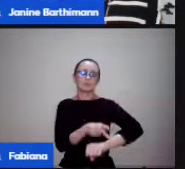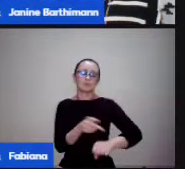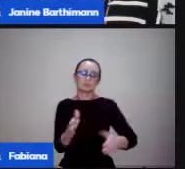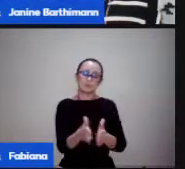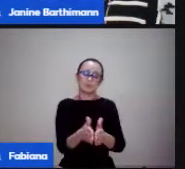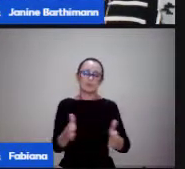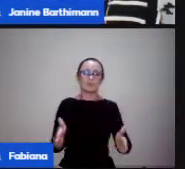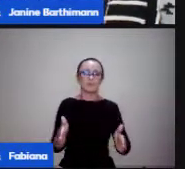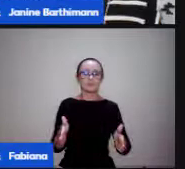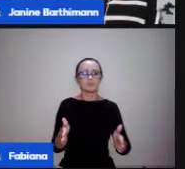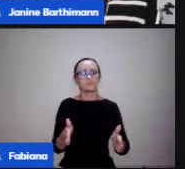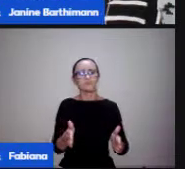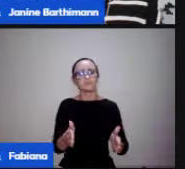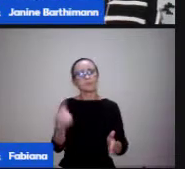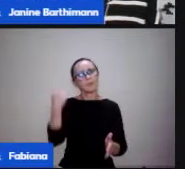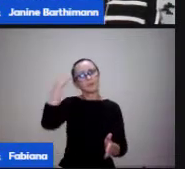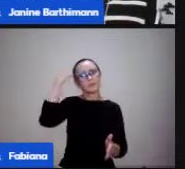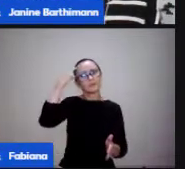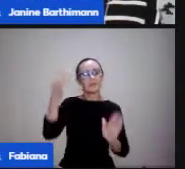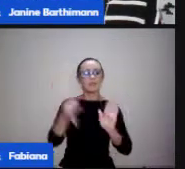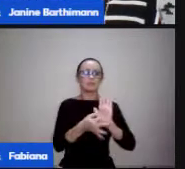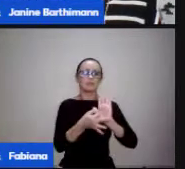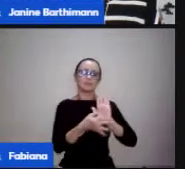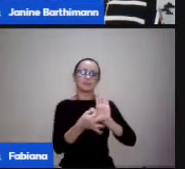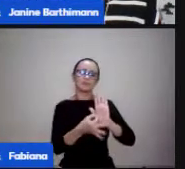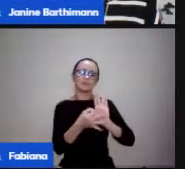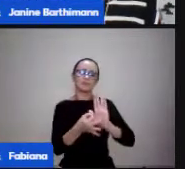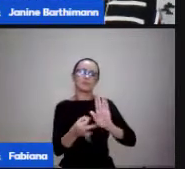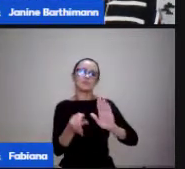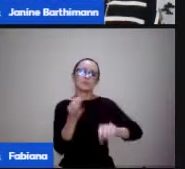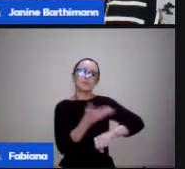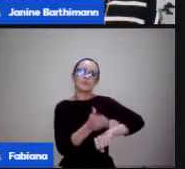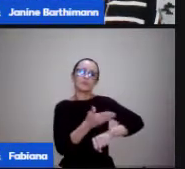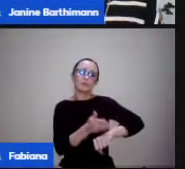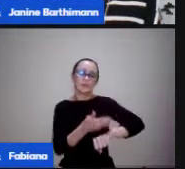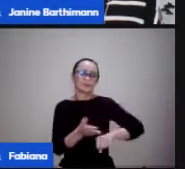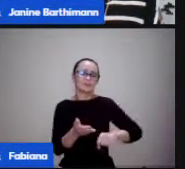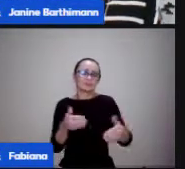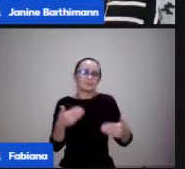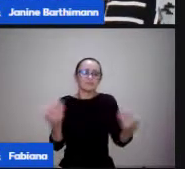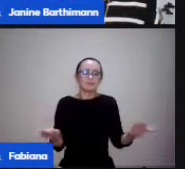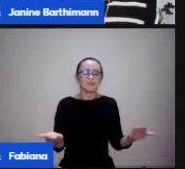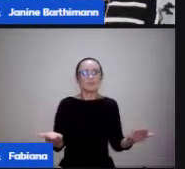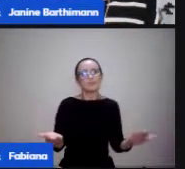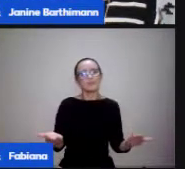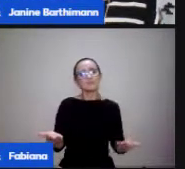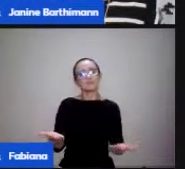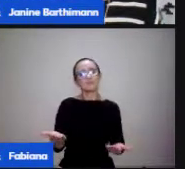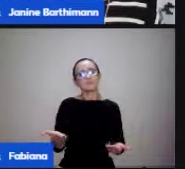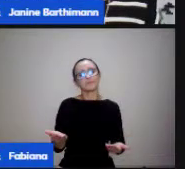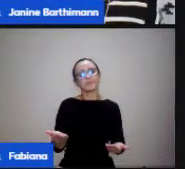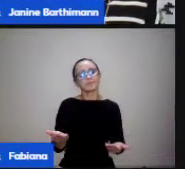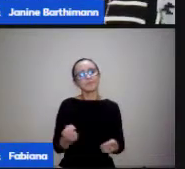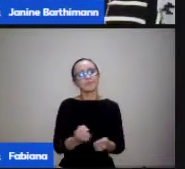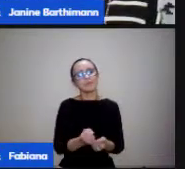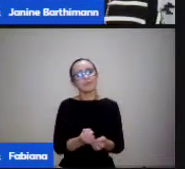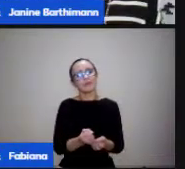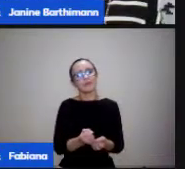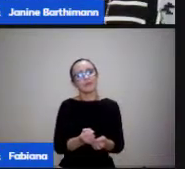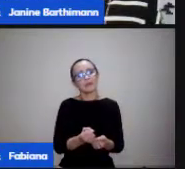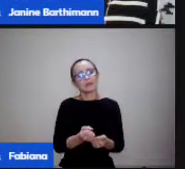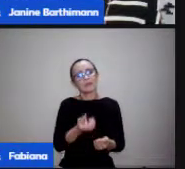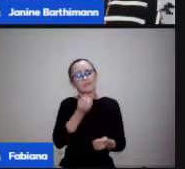e sugerir práticas para esse momento. Então, há uma generosidade muito grande quando se traz esses